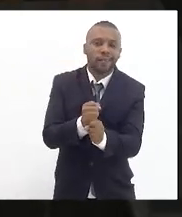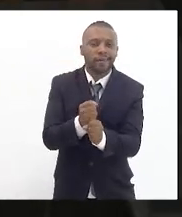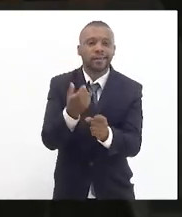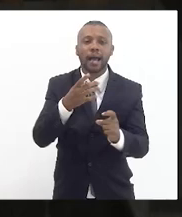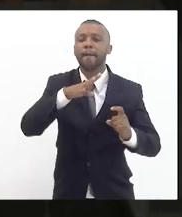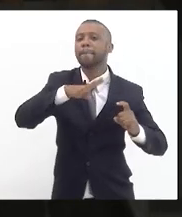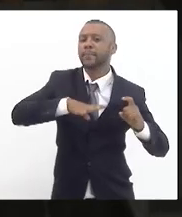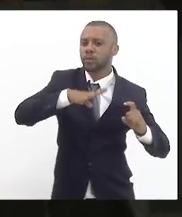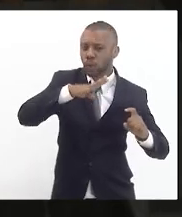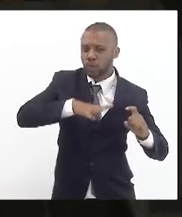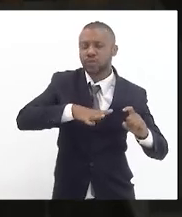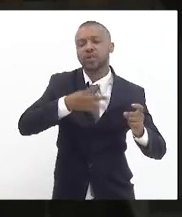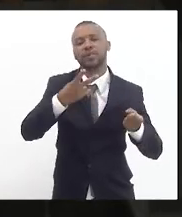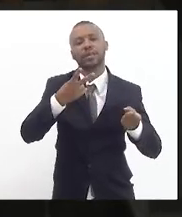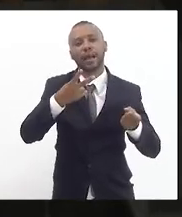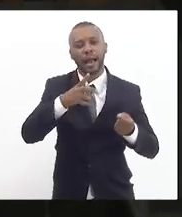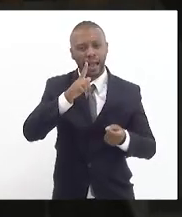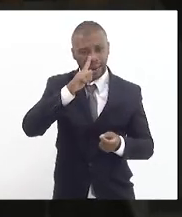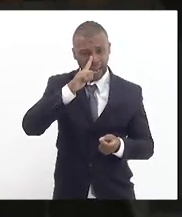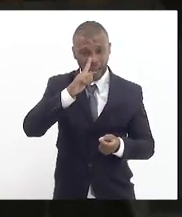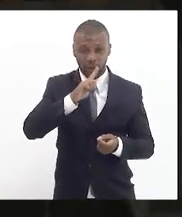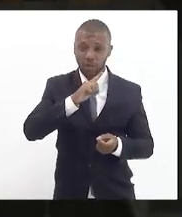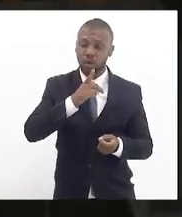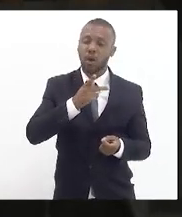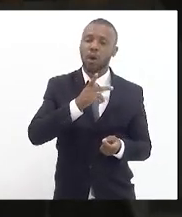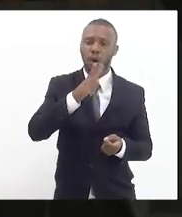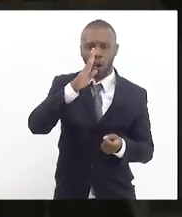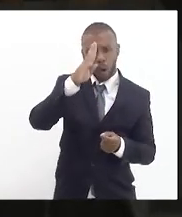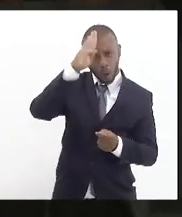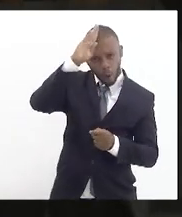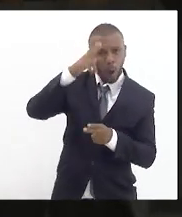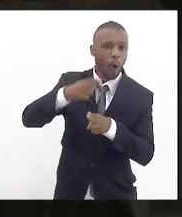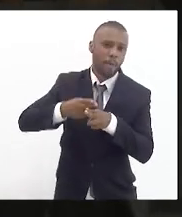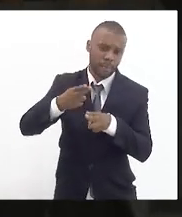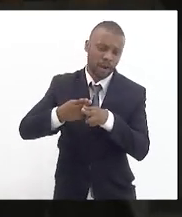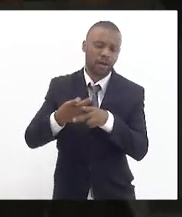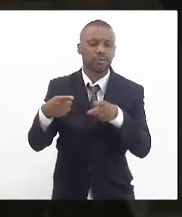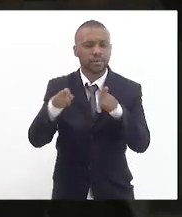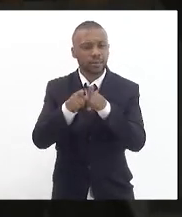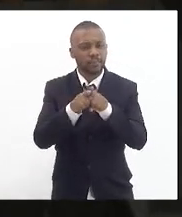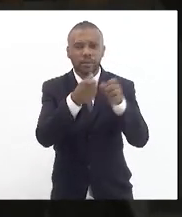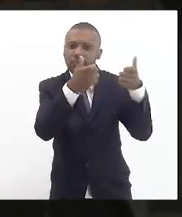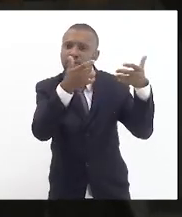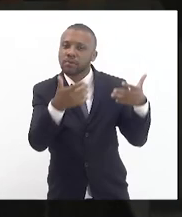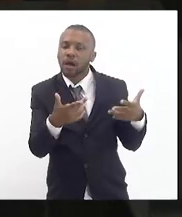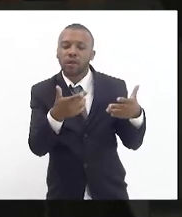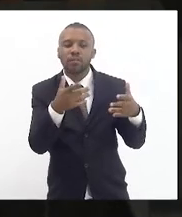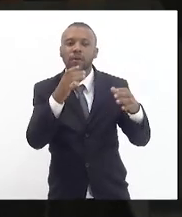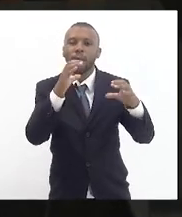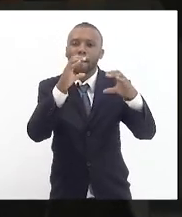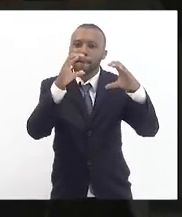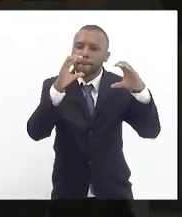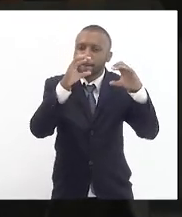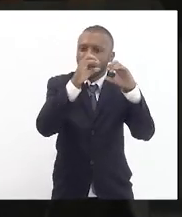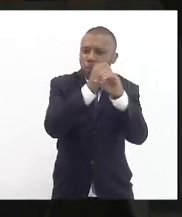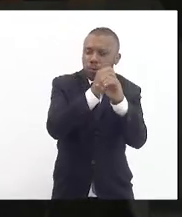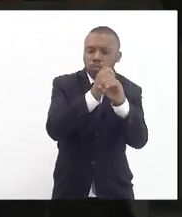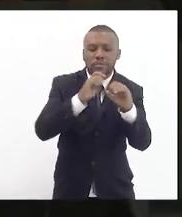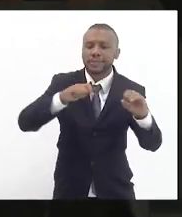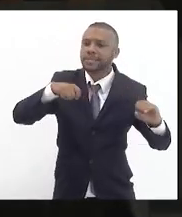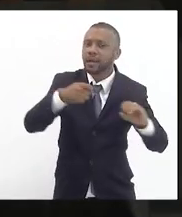e a senhora já ouviu falar de plutão também reconhecido como Hades